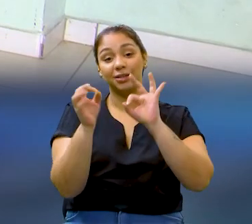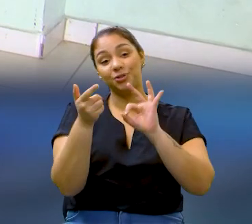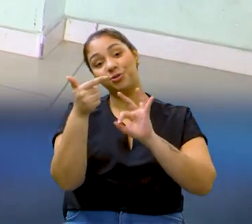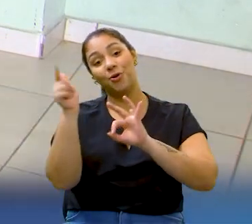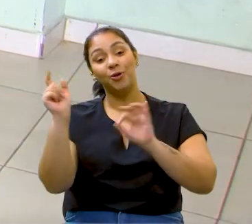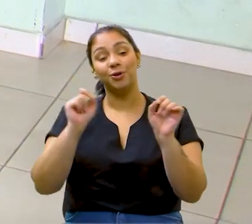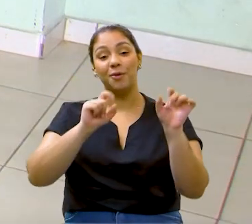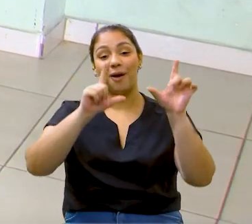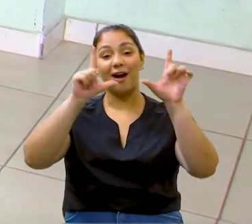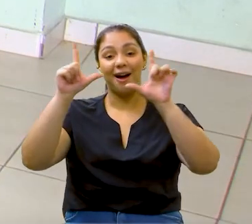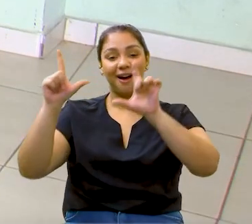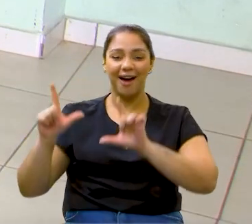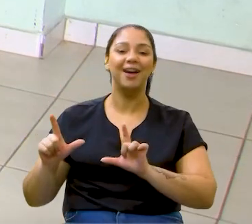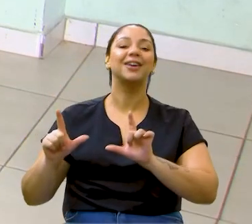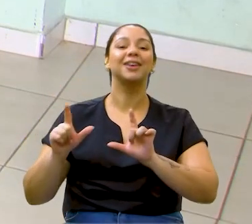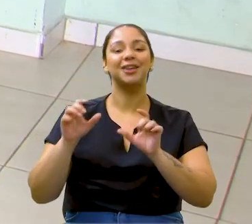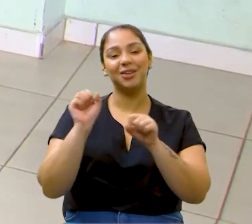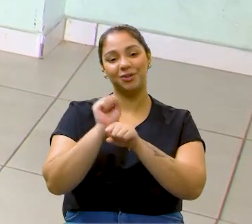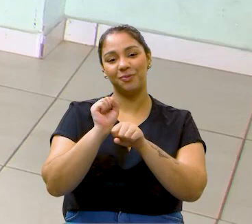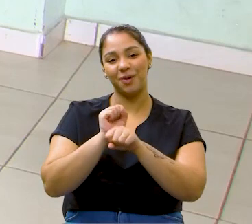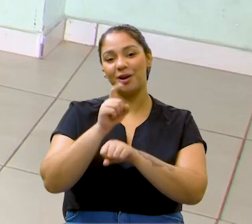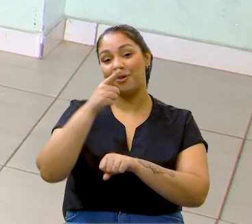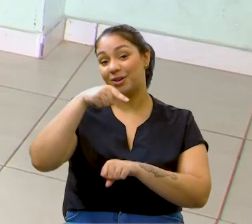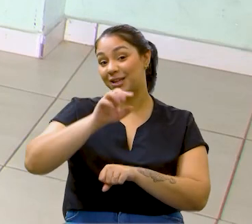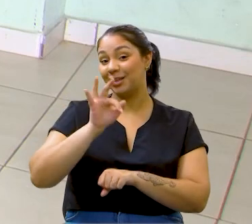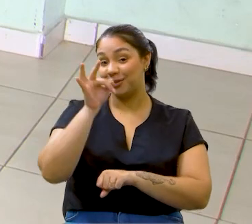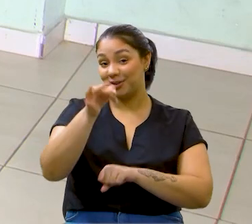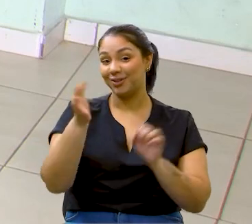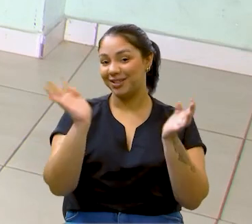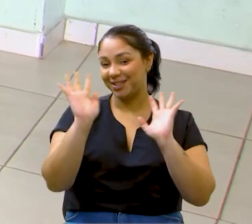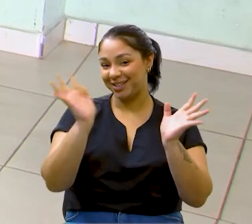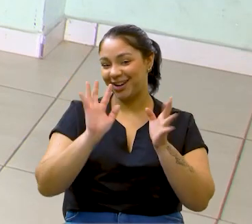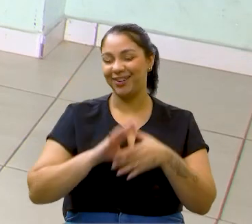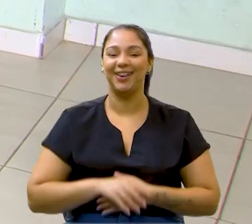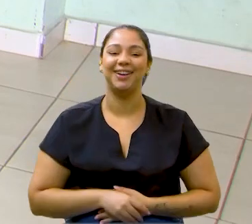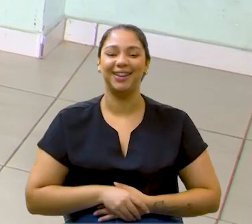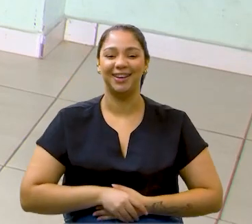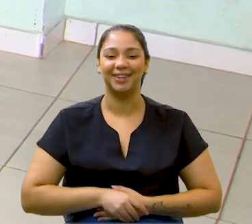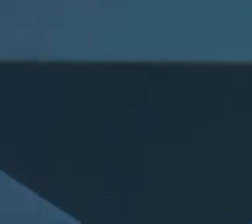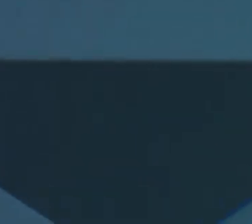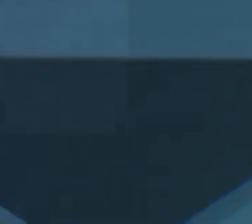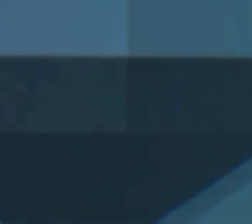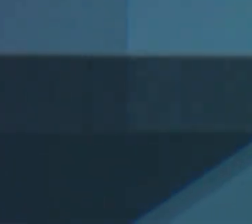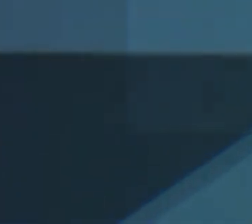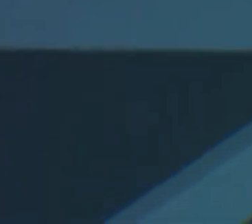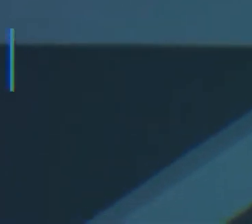assistir também os nossos outros quadros e eu espero vocês na próxima edição. Tchau, tchau!